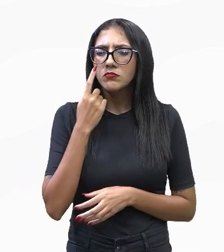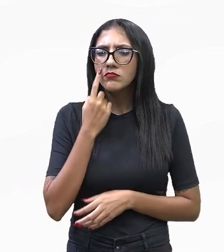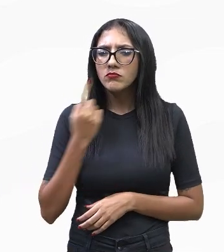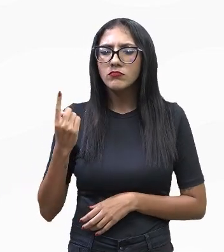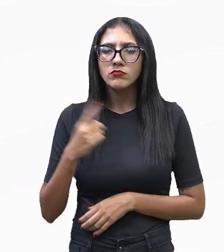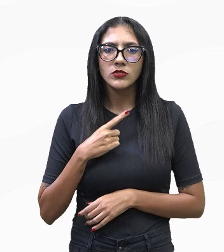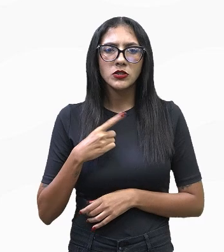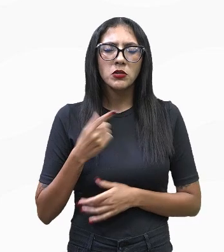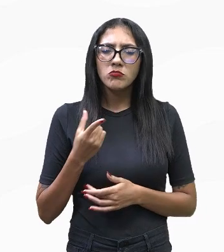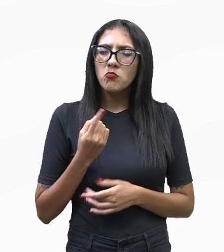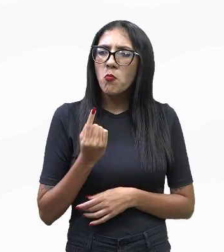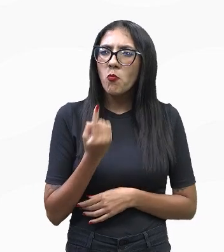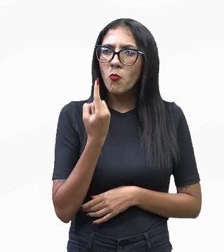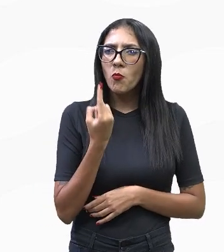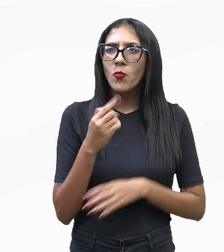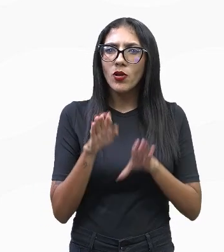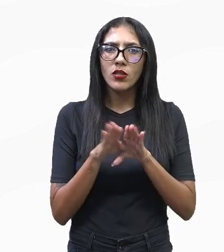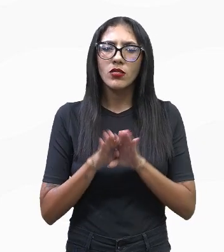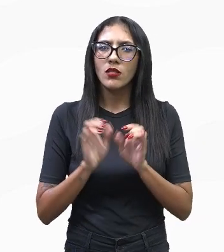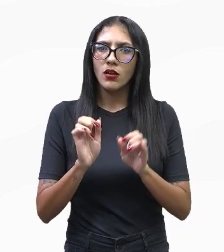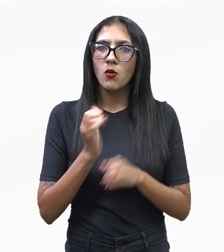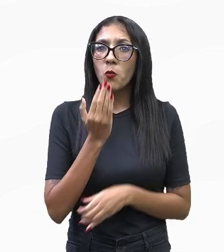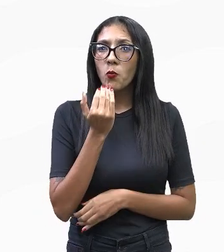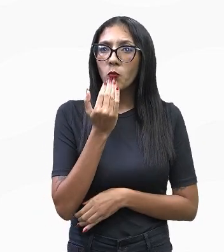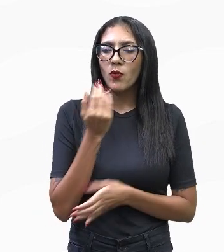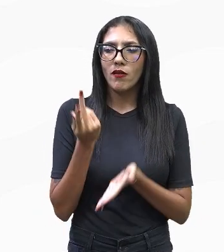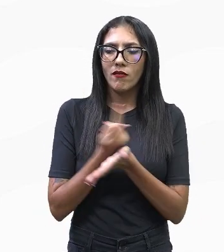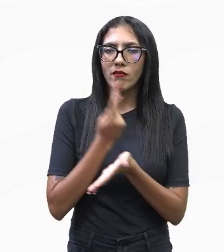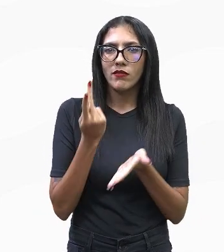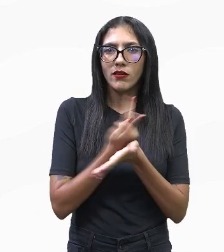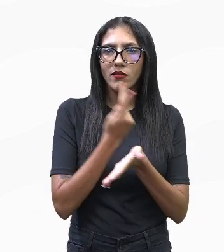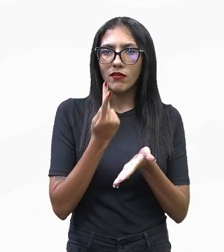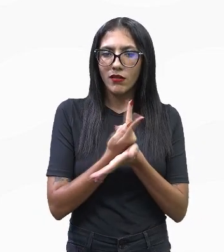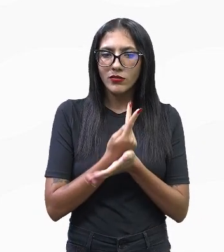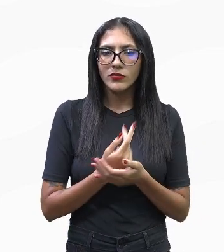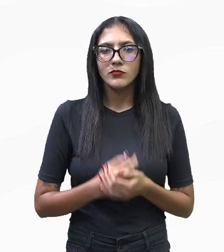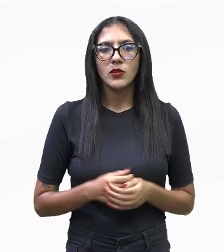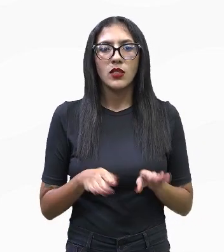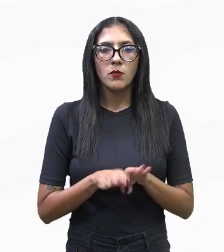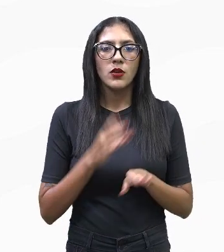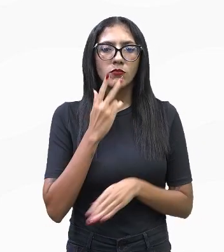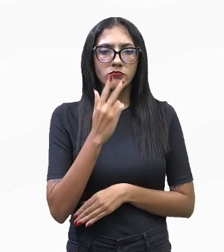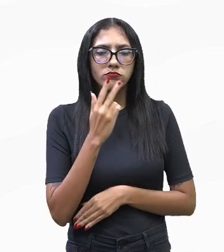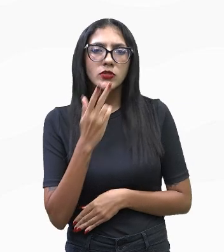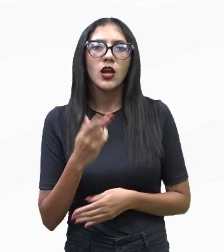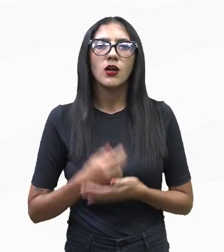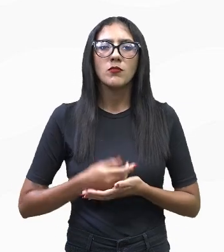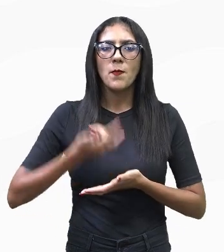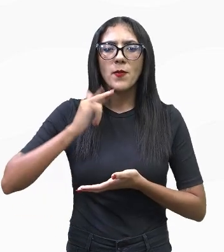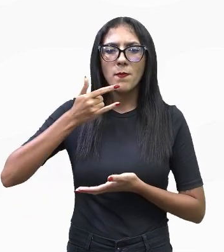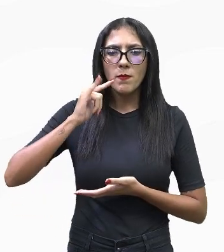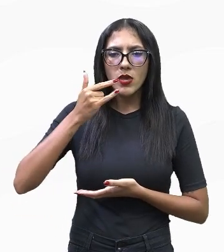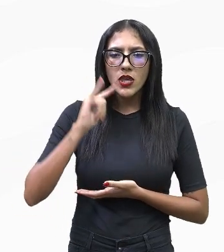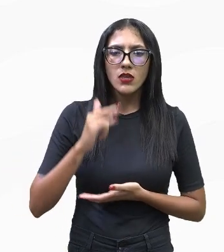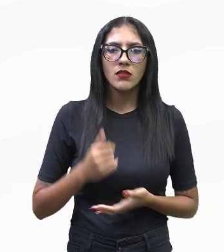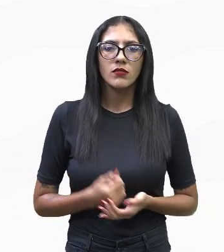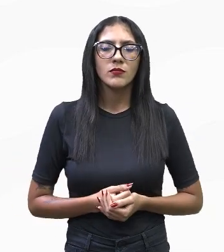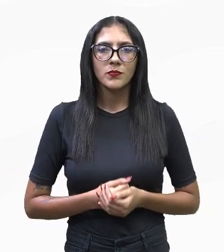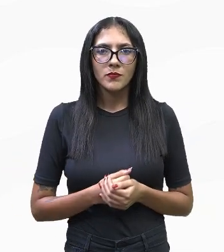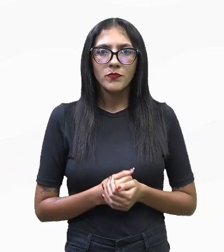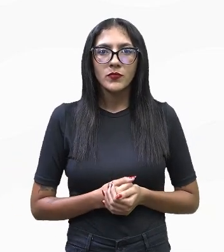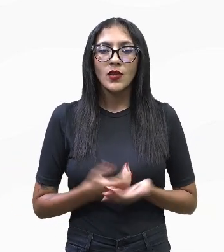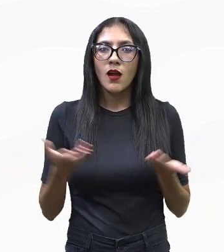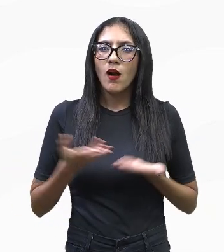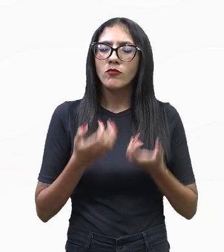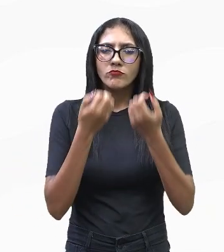queria chamar a atenção: alimentação inadequada, tabagismo, uso do álcool, sedentarismo. Mas vamos conversar agora,